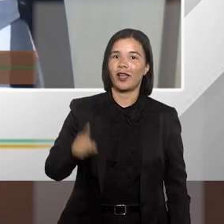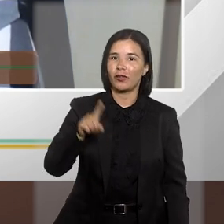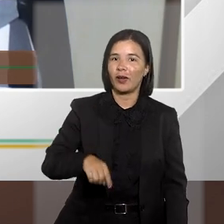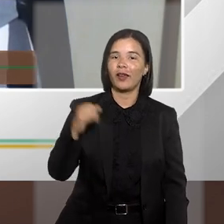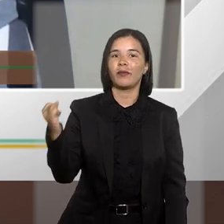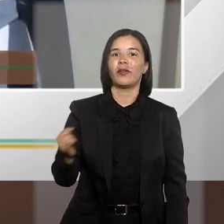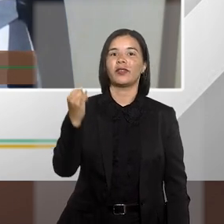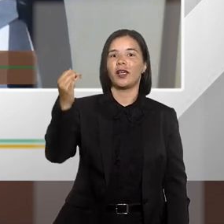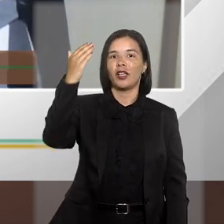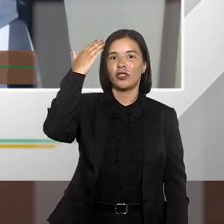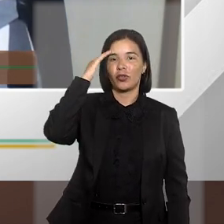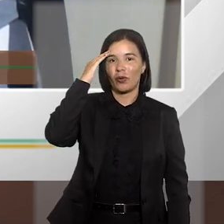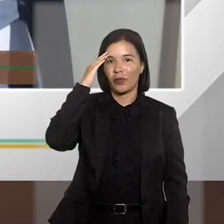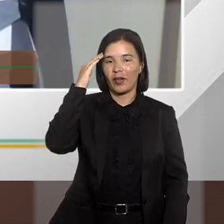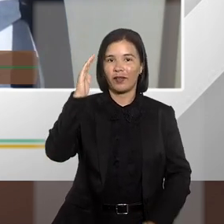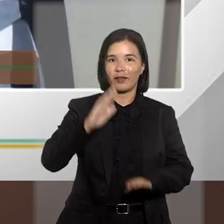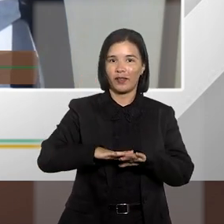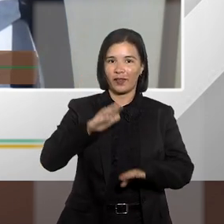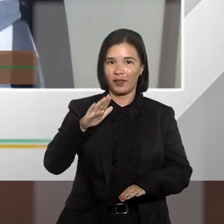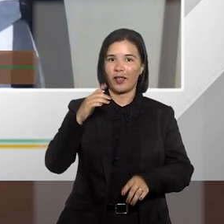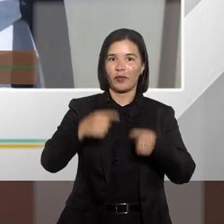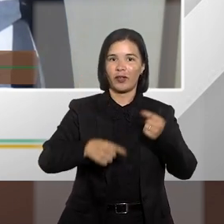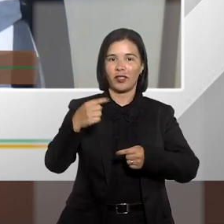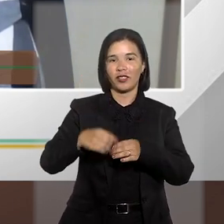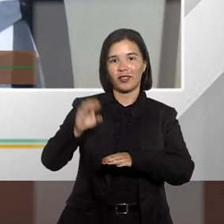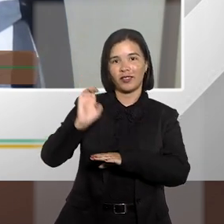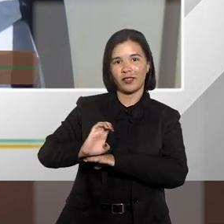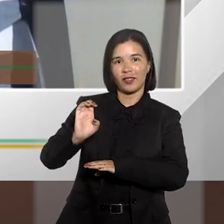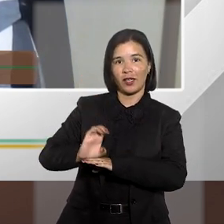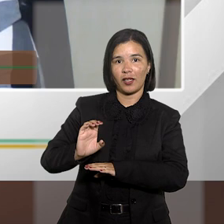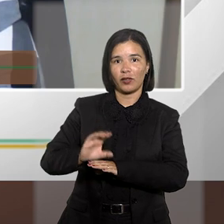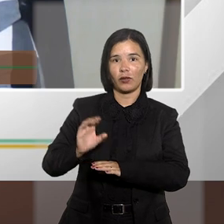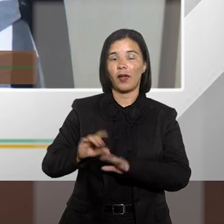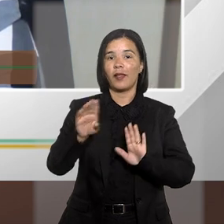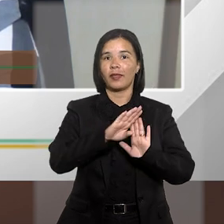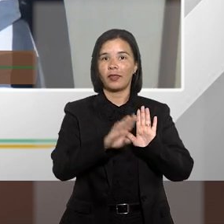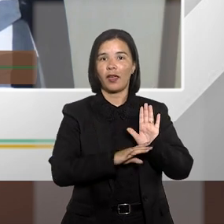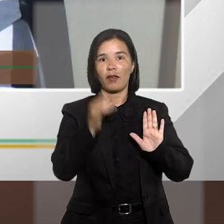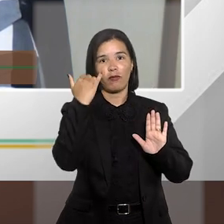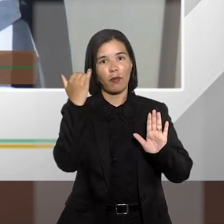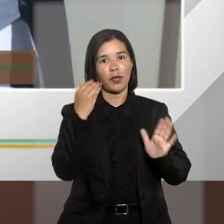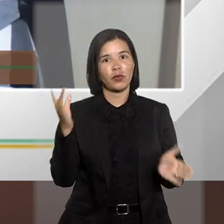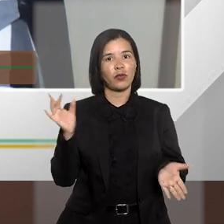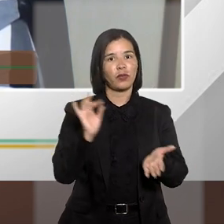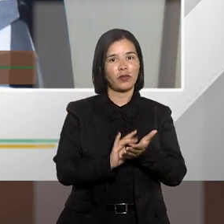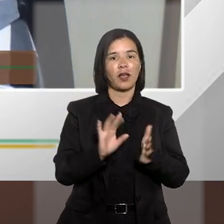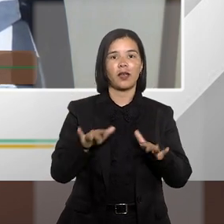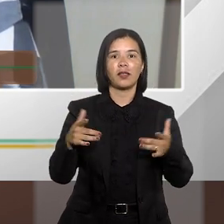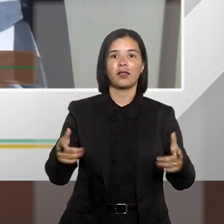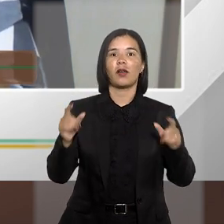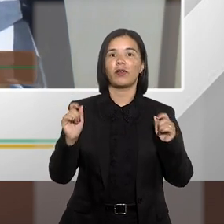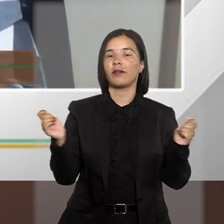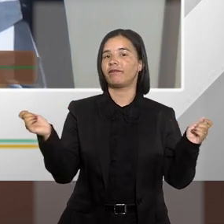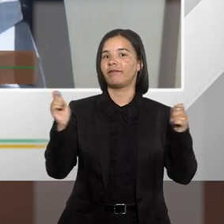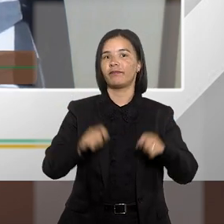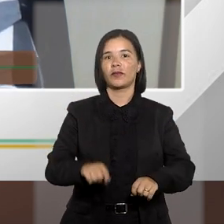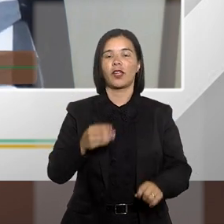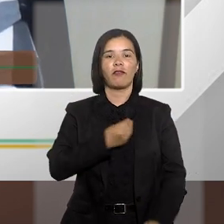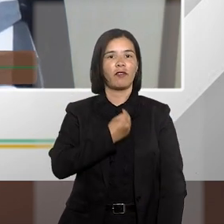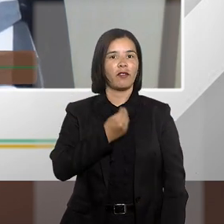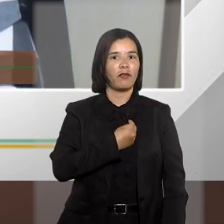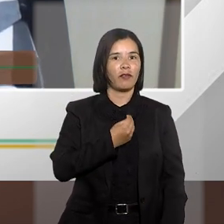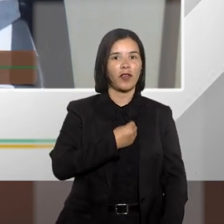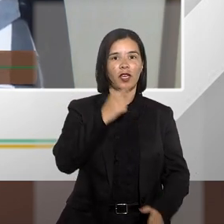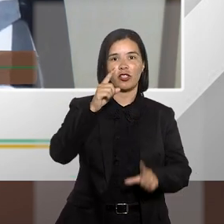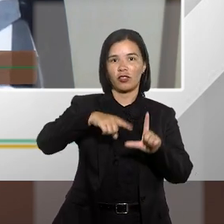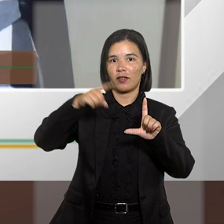também, para além da política de Estado, a gente precisa ter dados oficiais. E não é mais possível a gente viver de